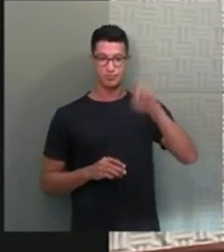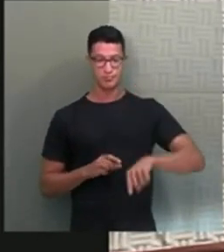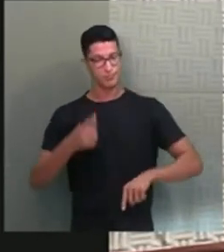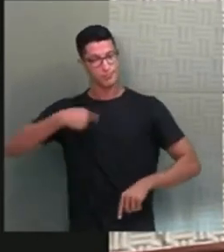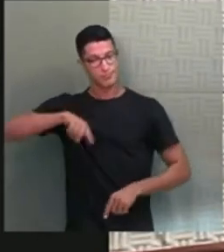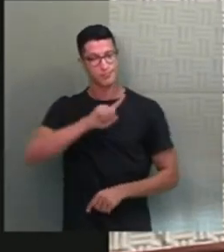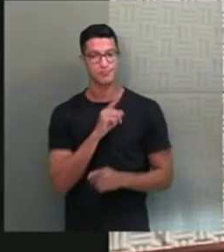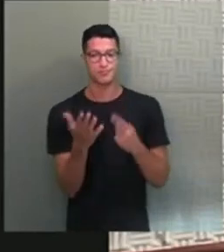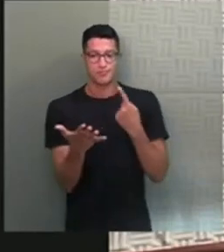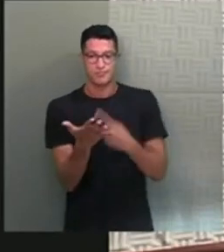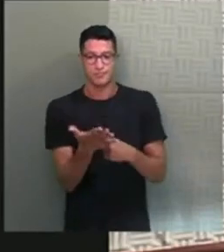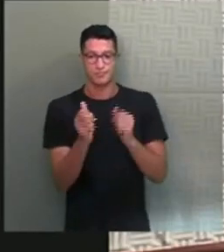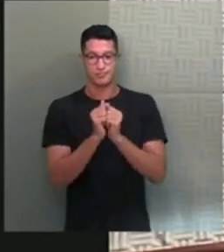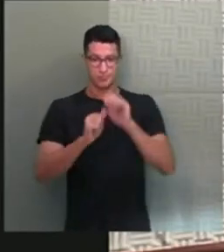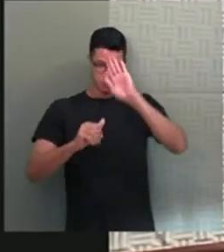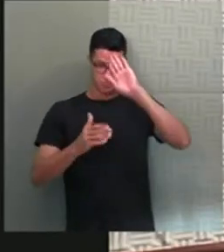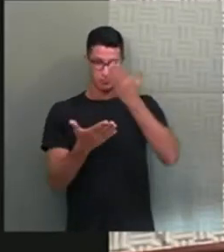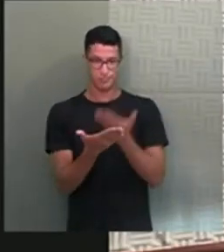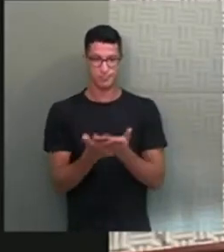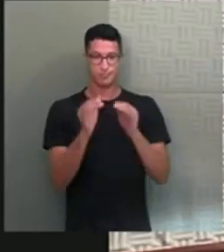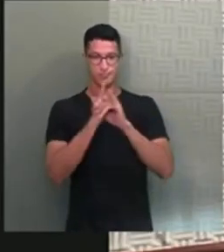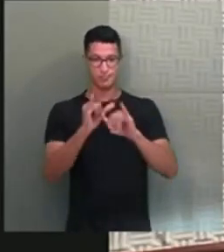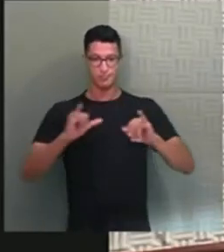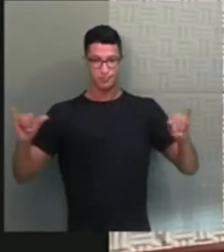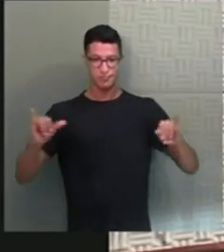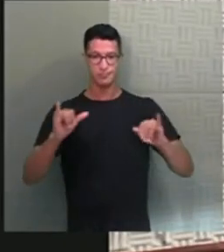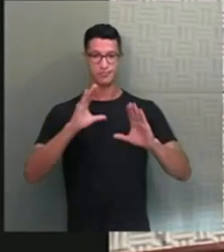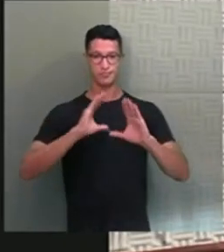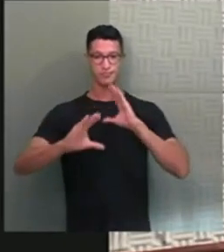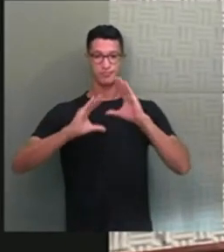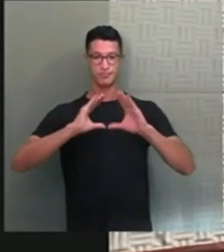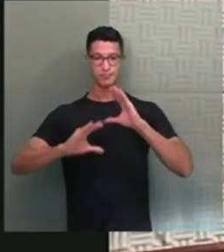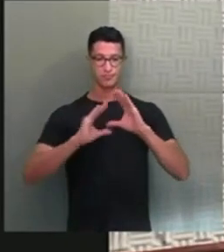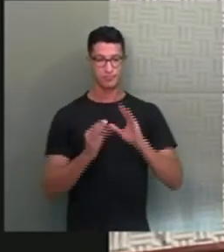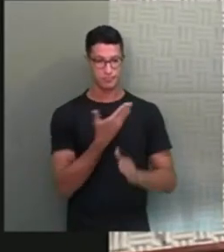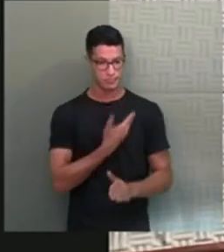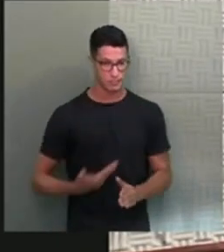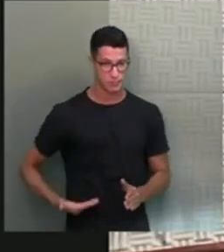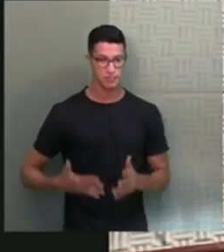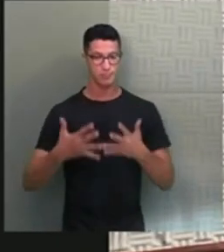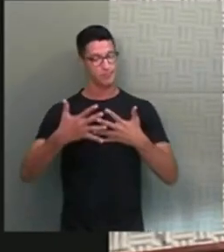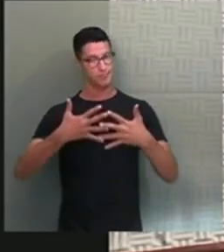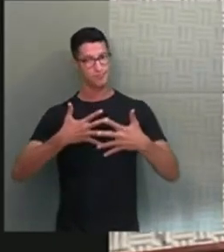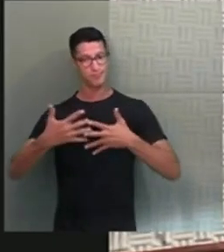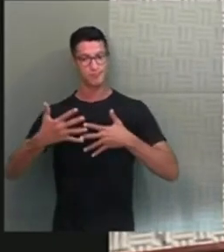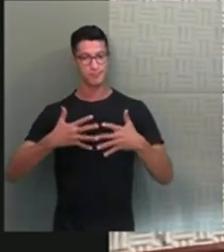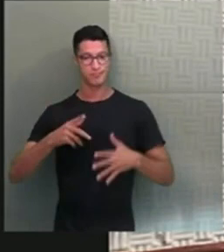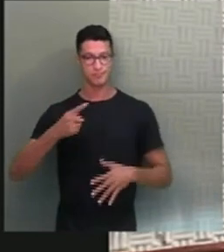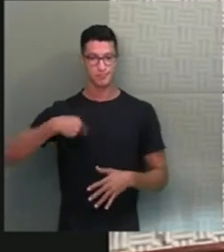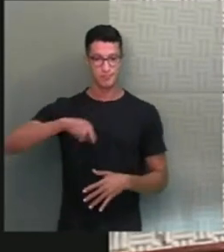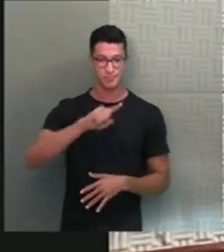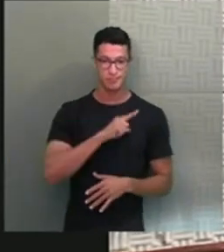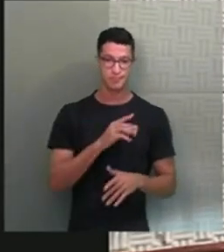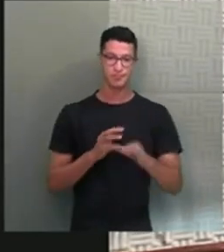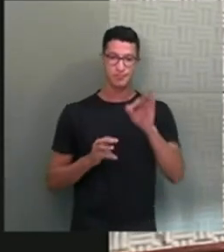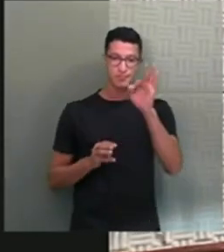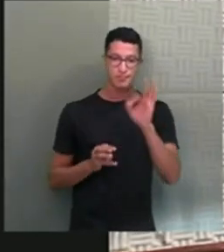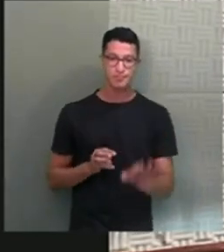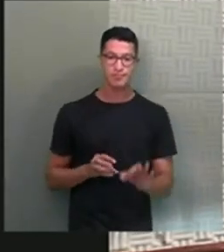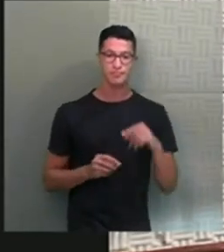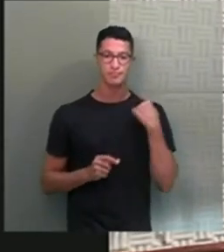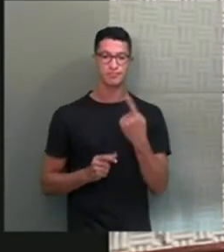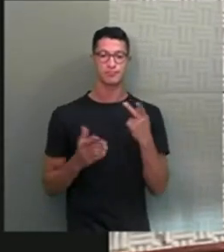nosso compromisso com a credibilidade da informação, a comunicação pública transparente e a nossa certeza de